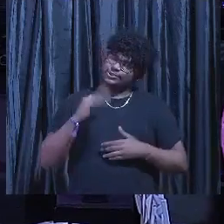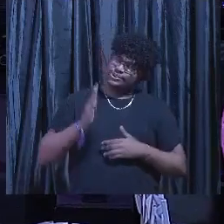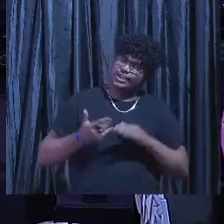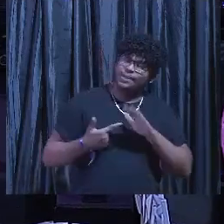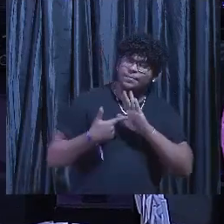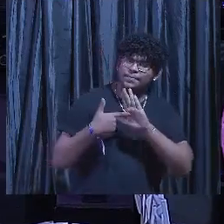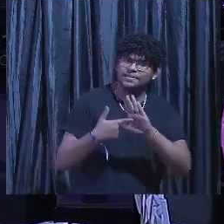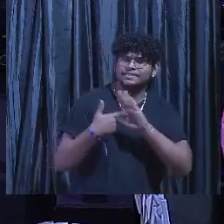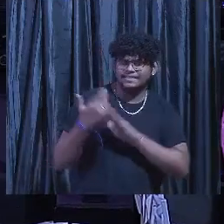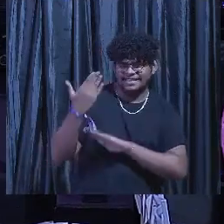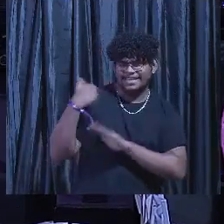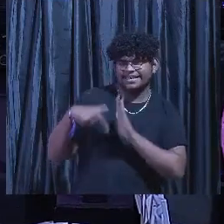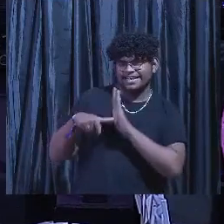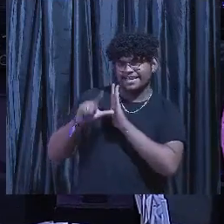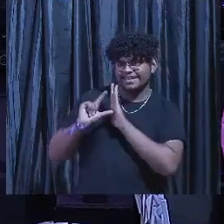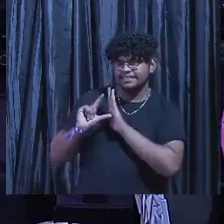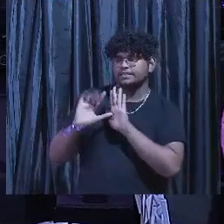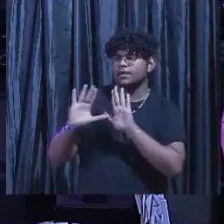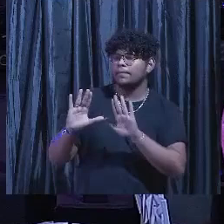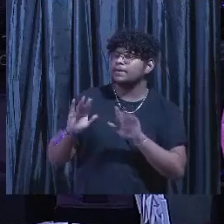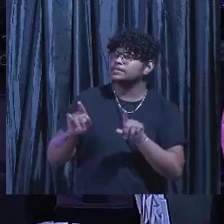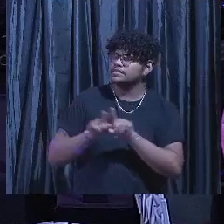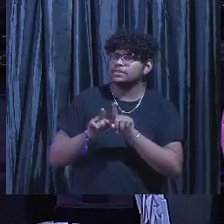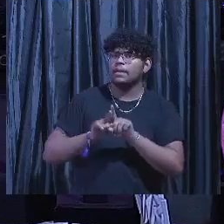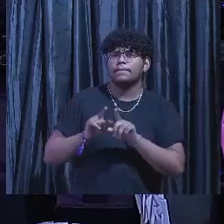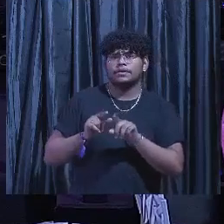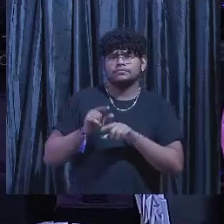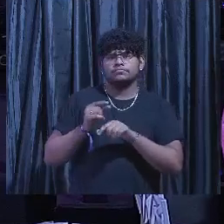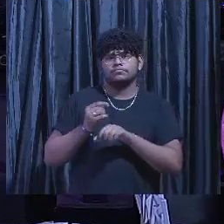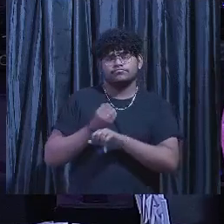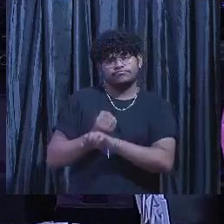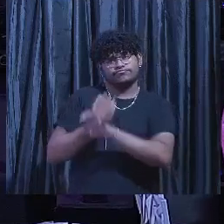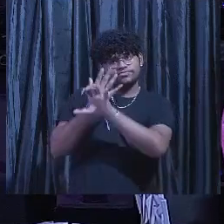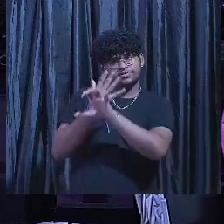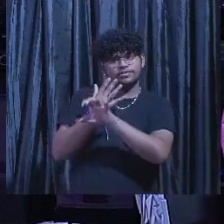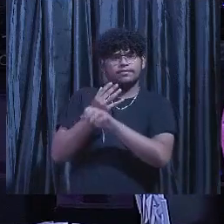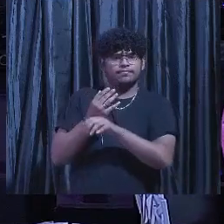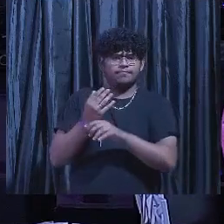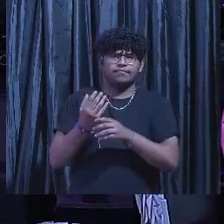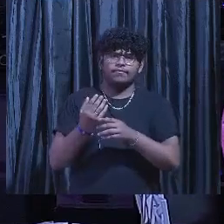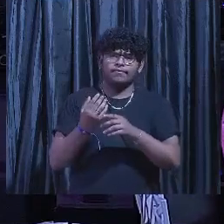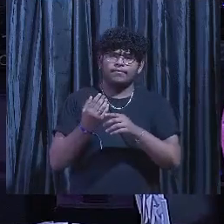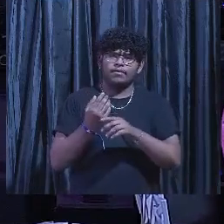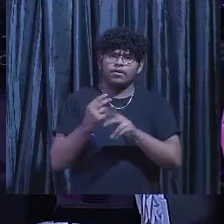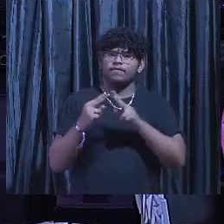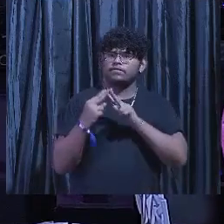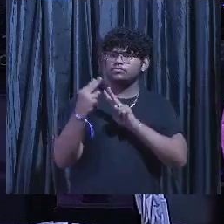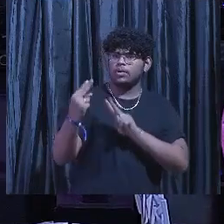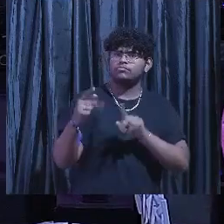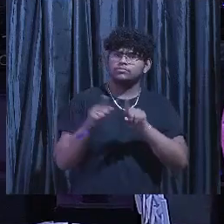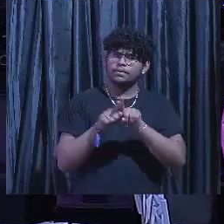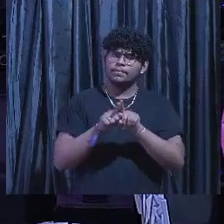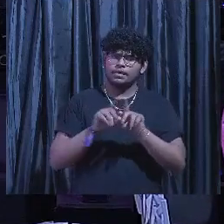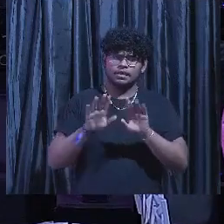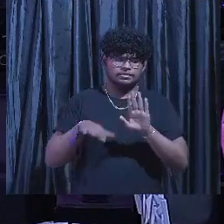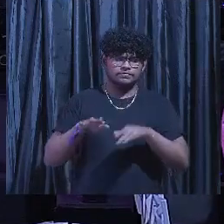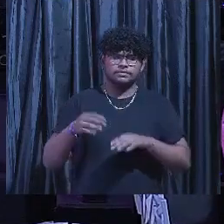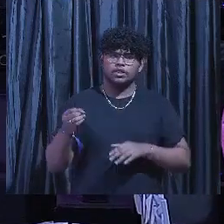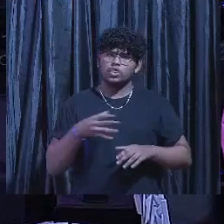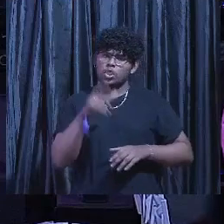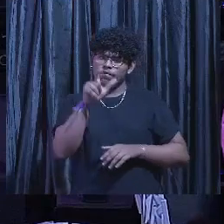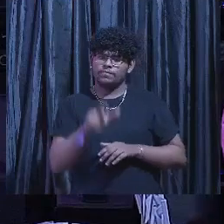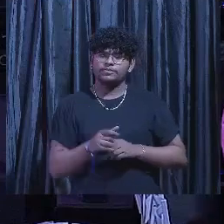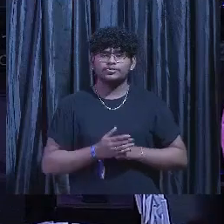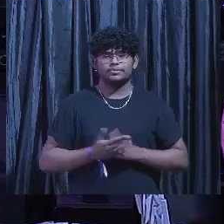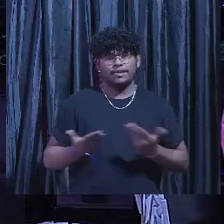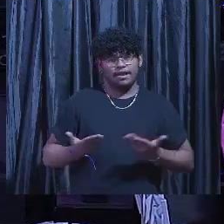mais cedo, mas como a gente também está transmitindo online, outras pessoas podem ter chego. Atualmente sou diretora